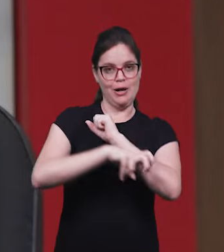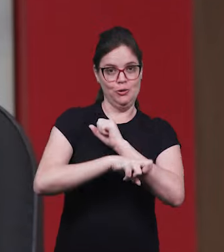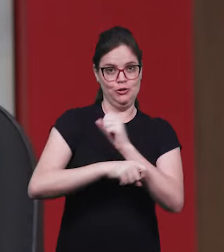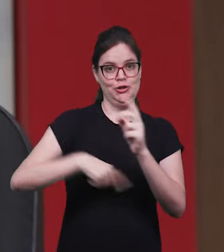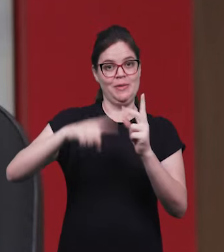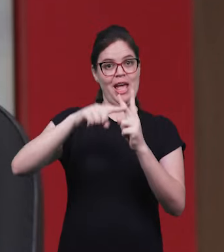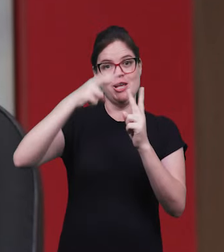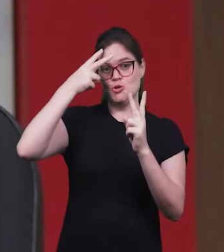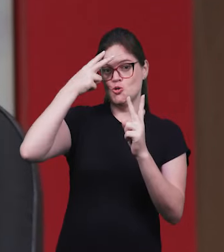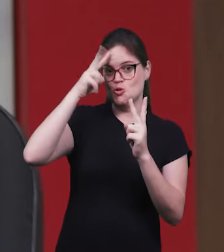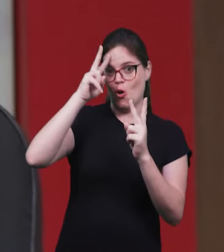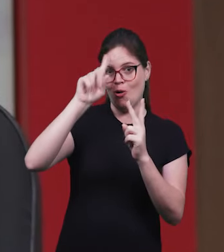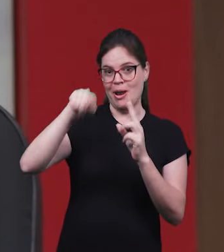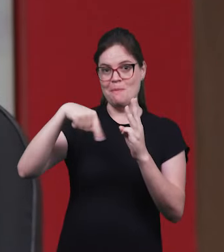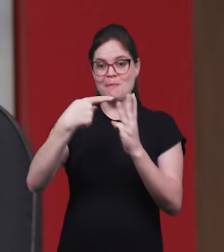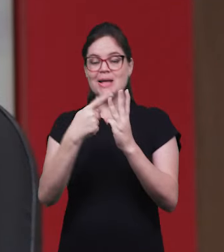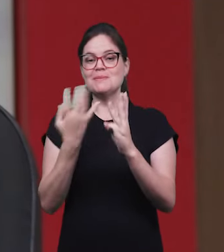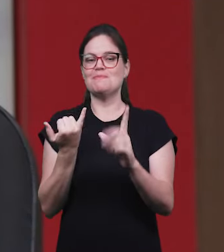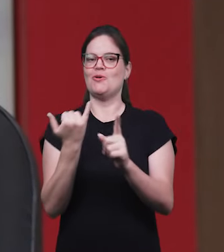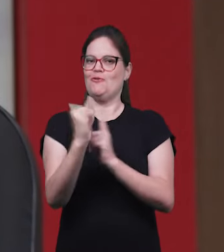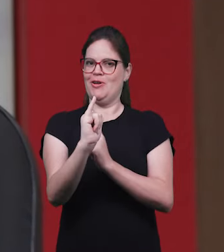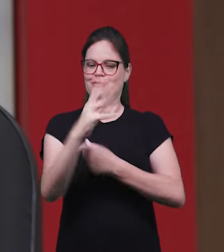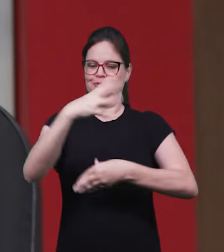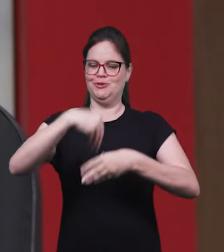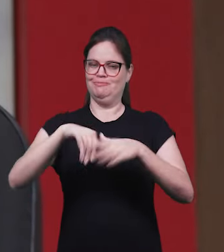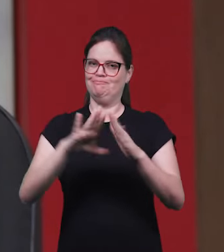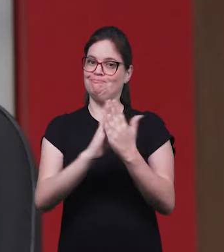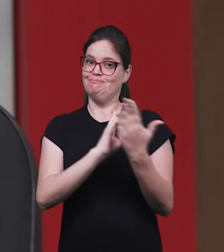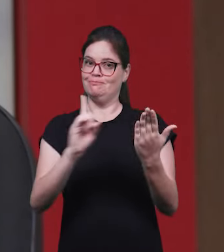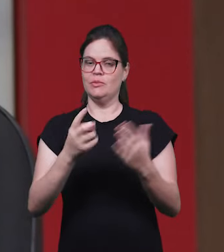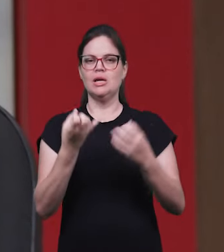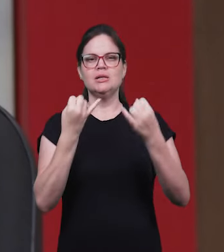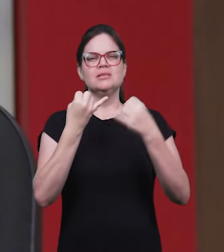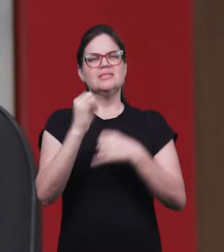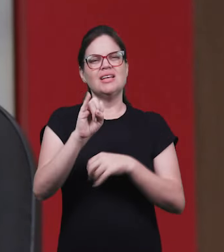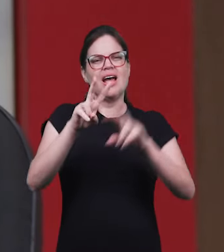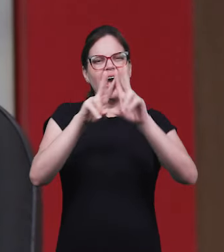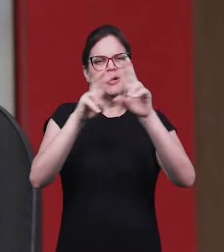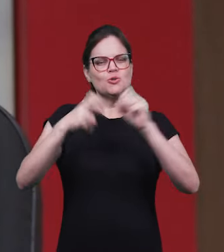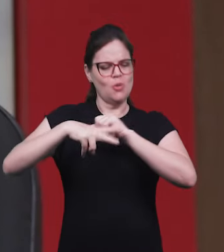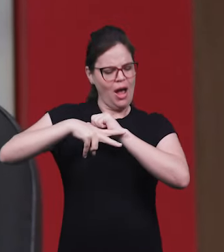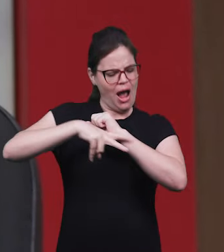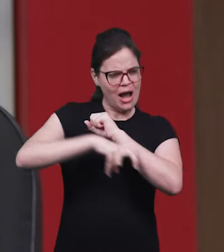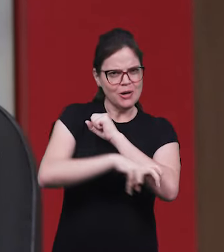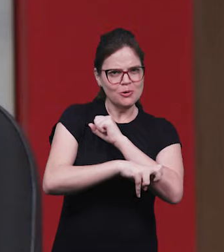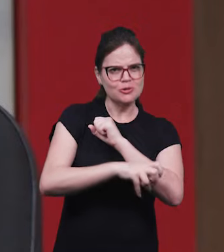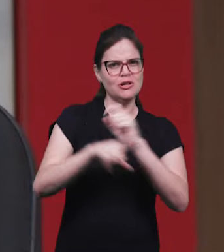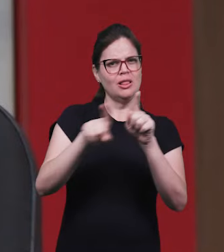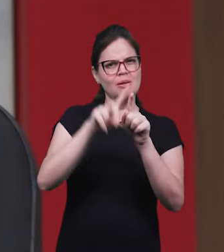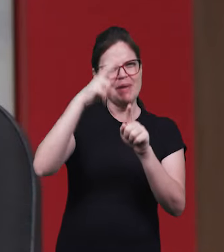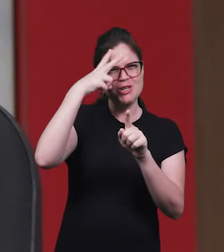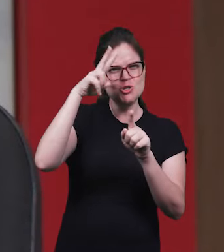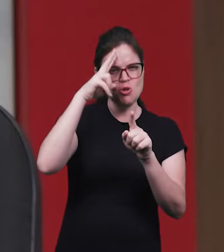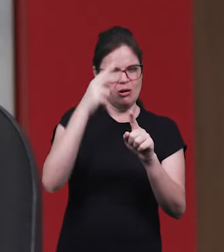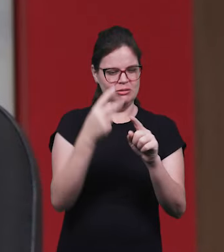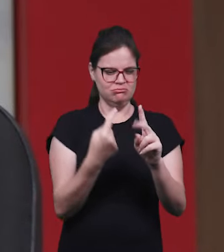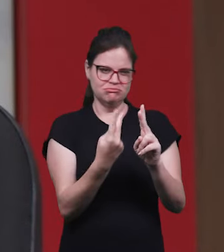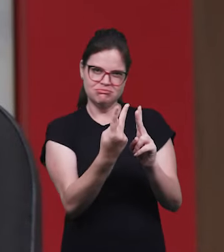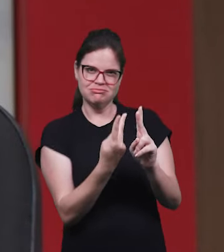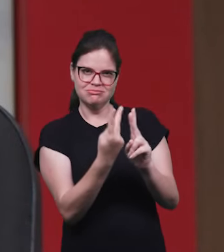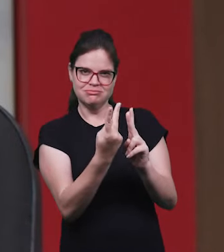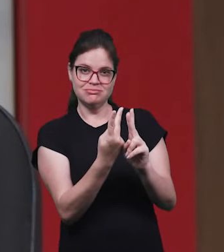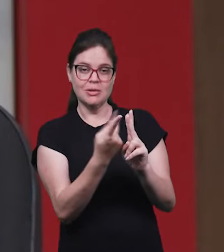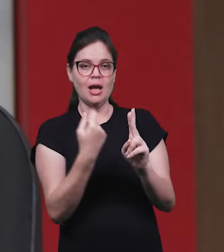o Histórico e o Profético, onde nós falamos de arqueologia, de história também,